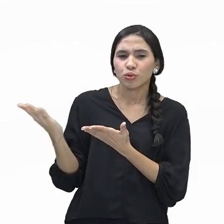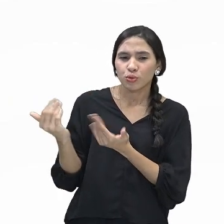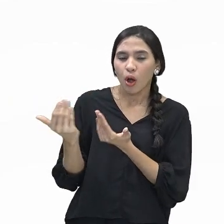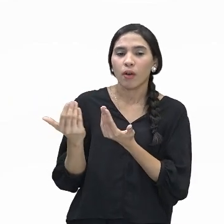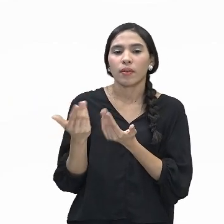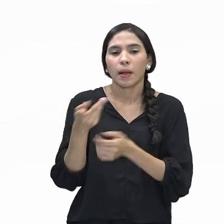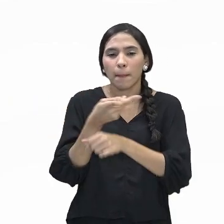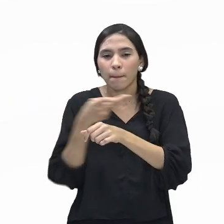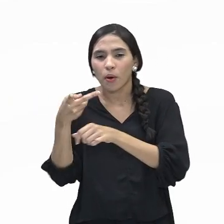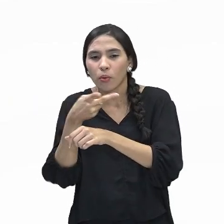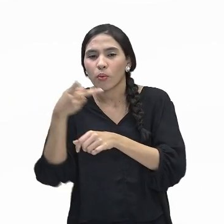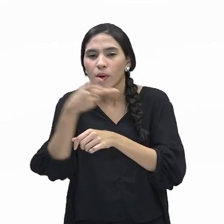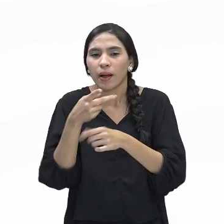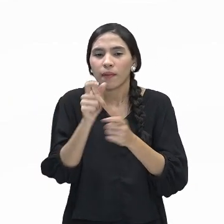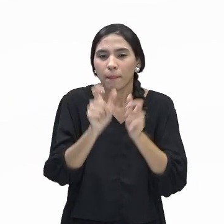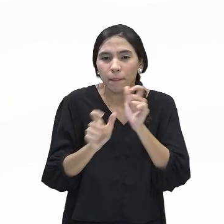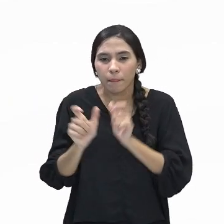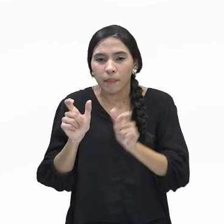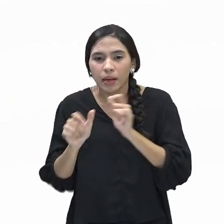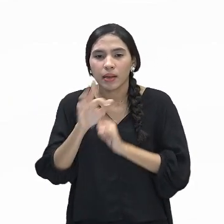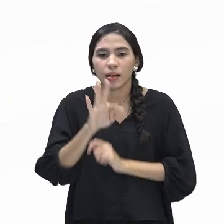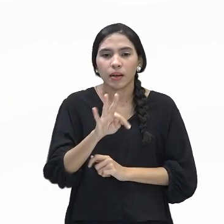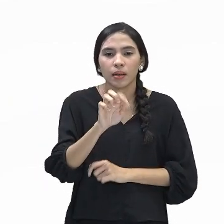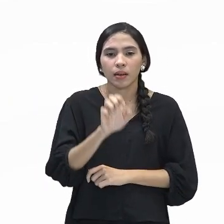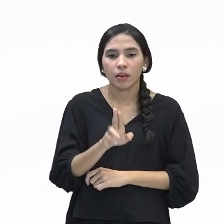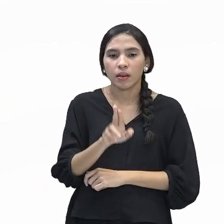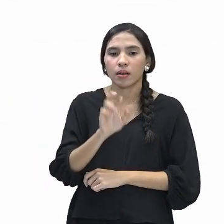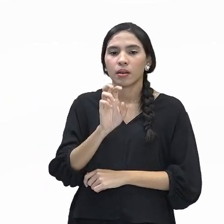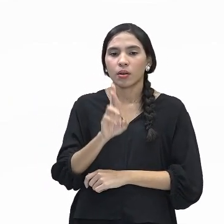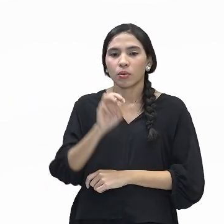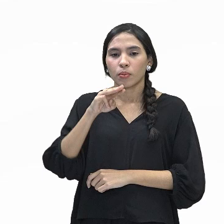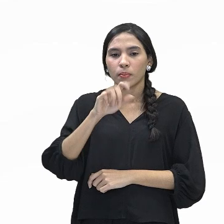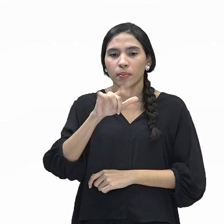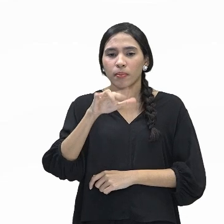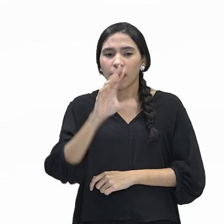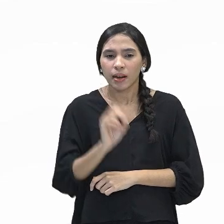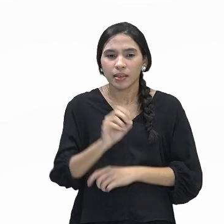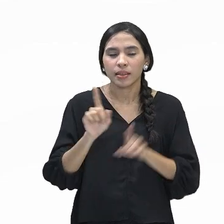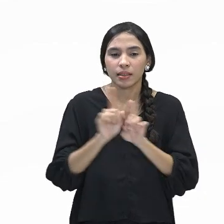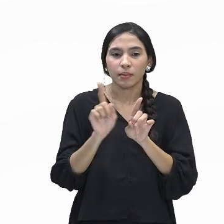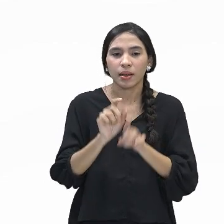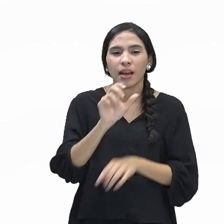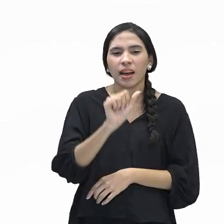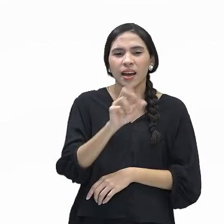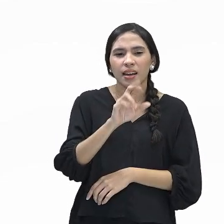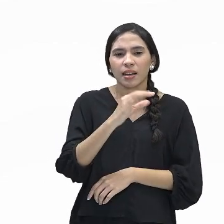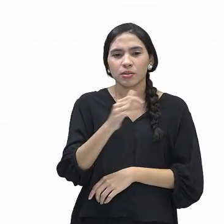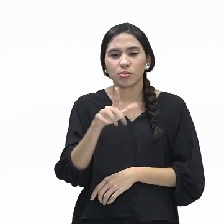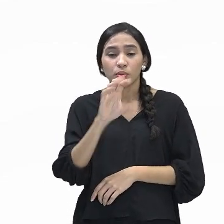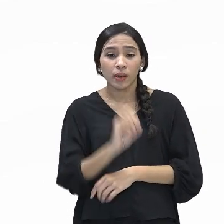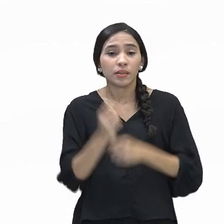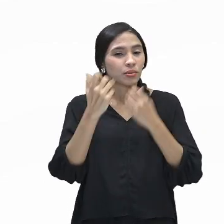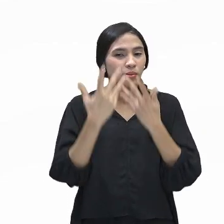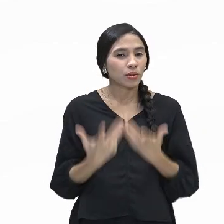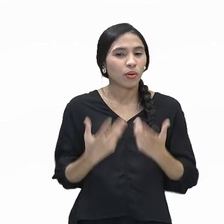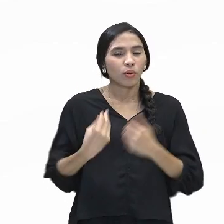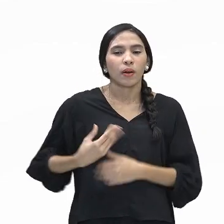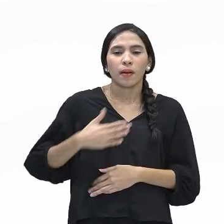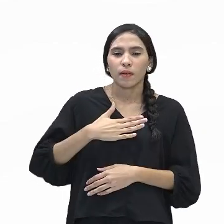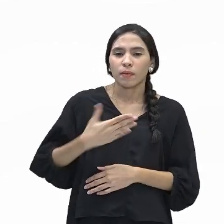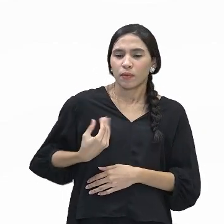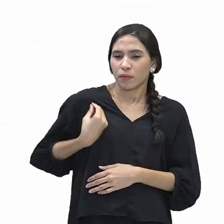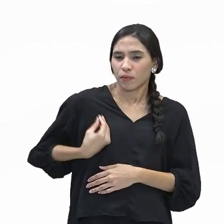pedras turbalinas no vale do Araçuaí, discorreu me dizendo que a vida da